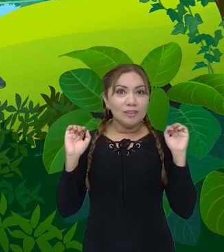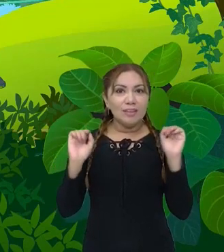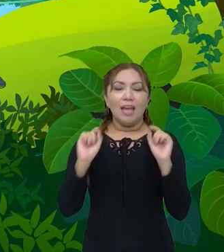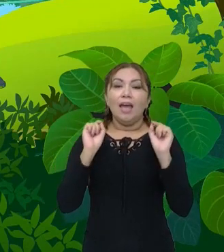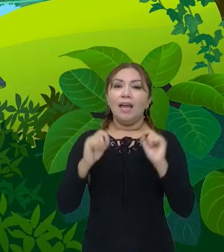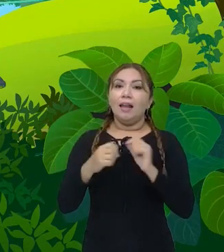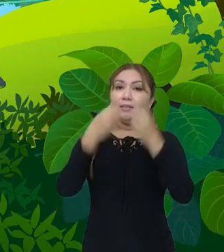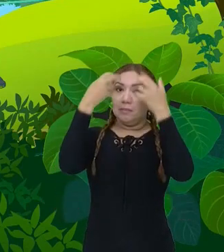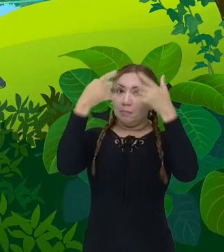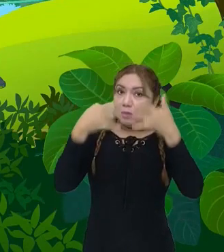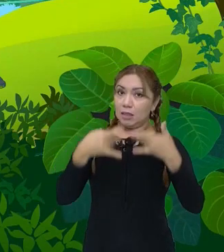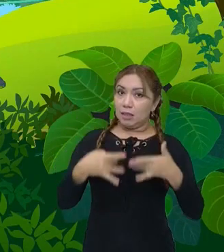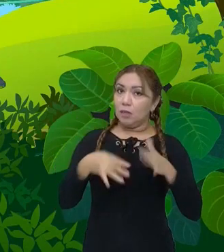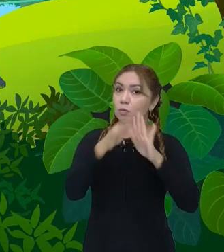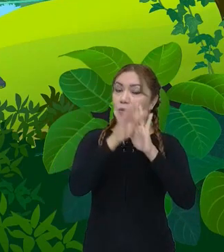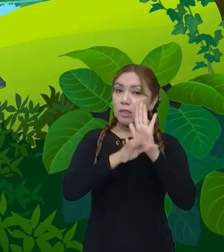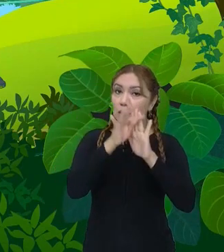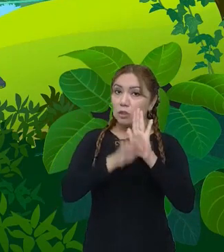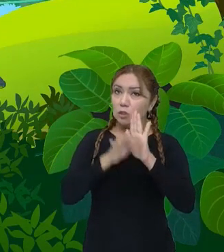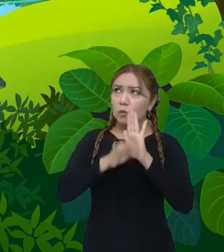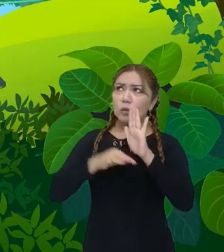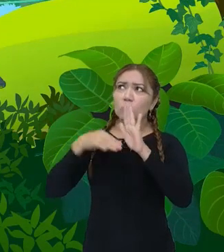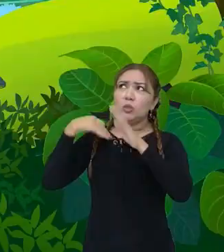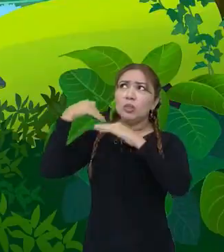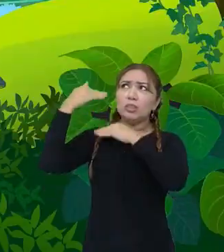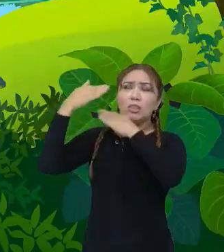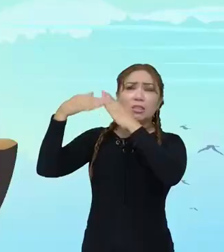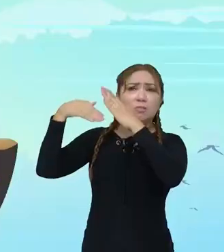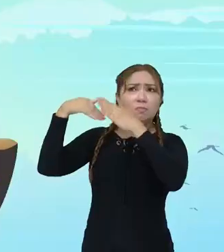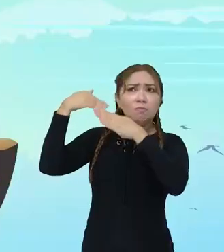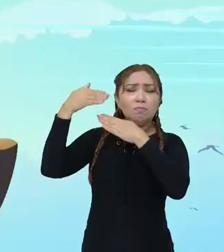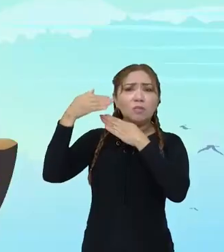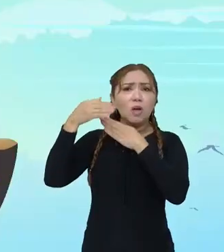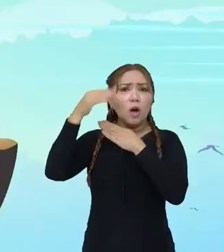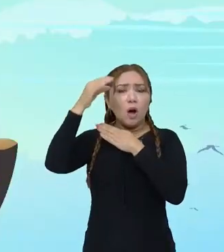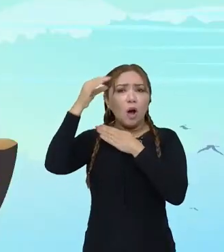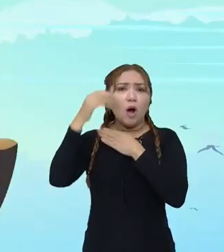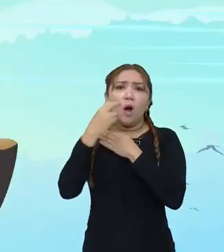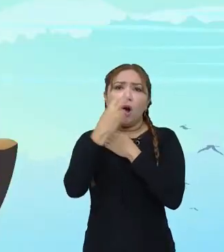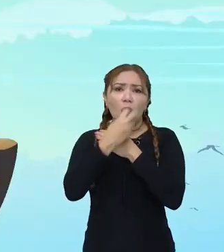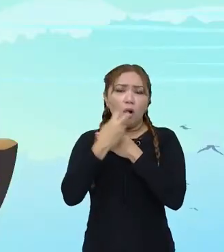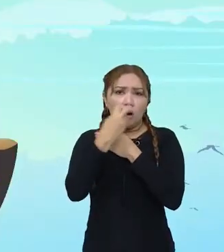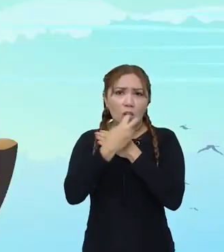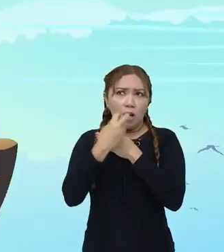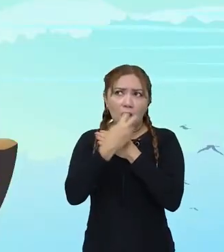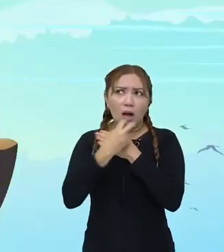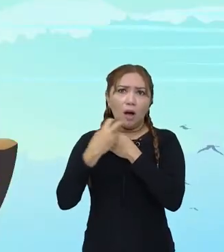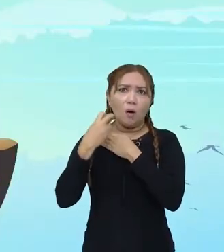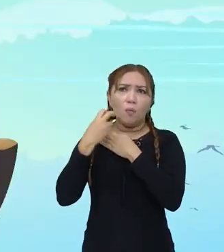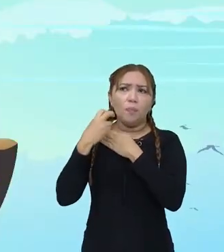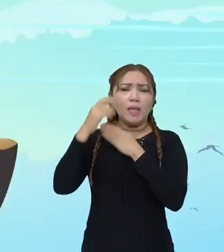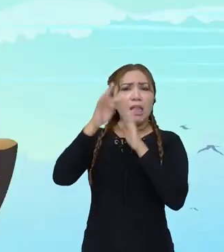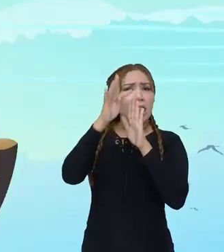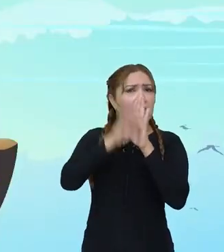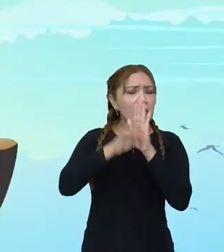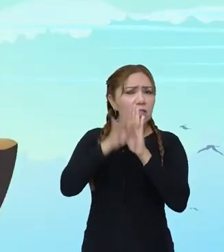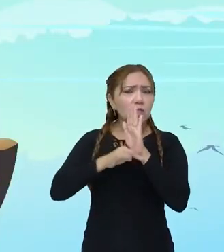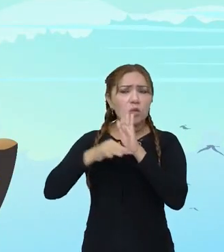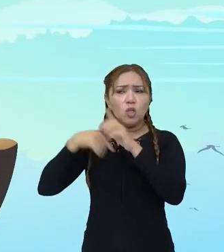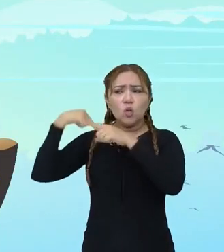os textos de tradição oral. O que são os textos de tradição oral? Os textos de tradição oral, elas